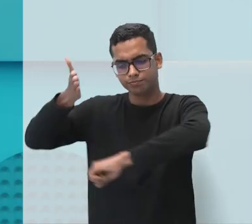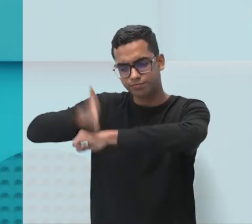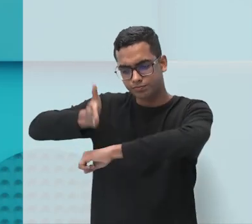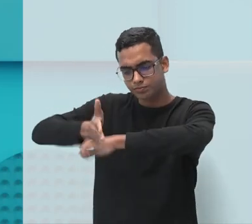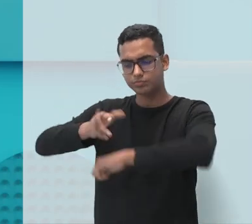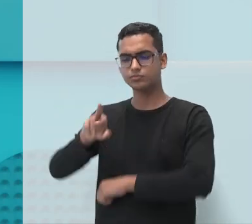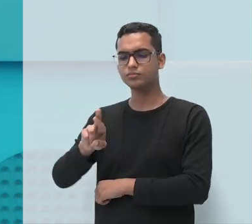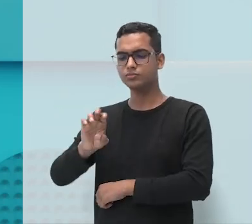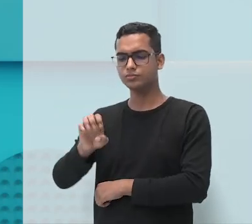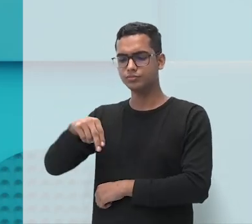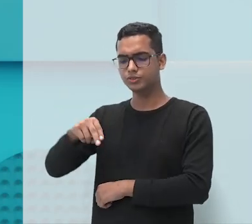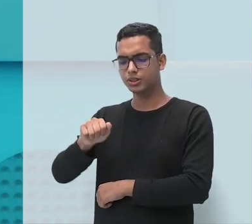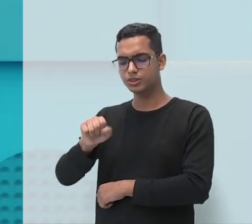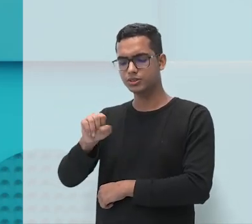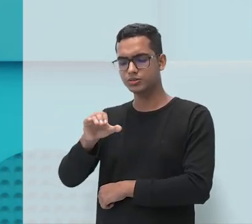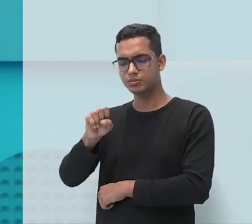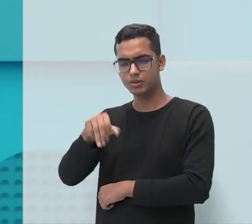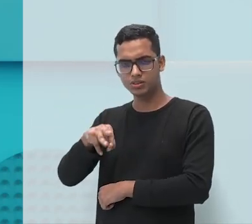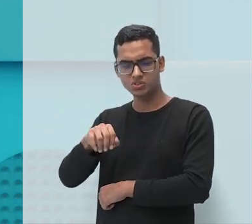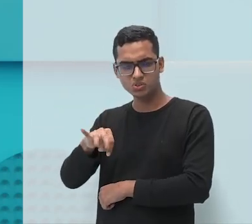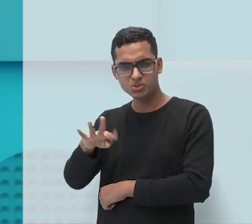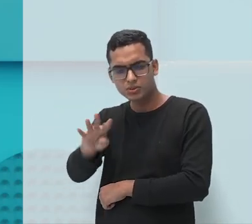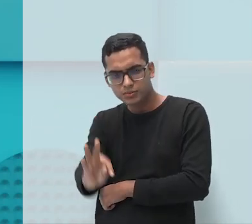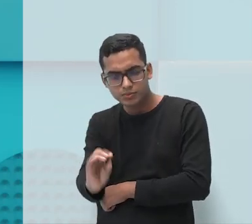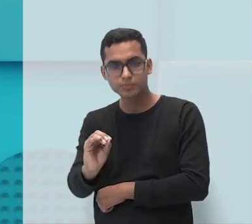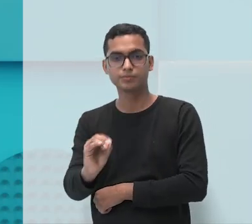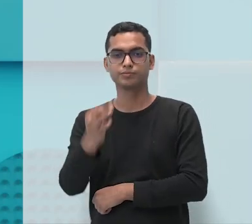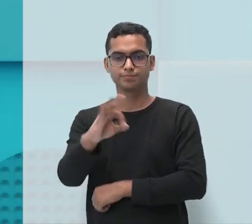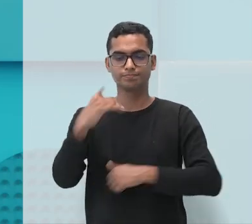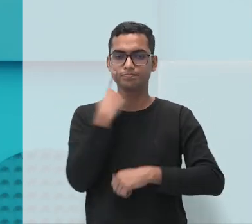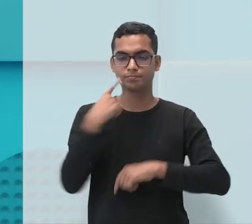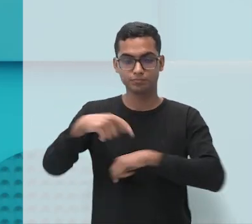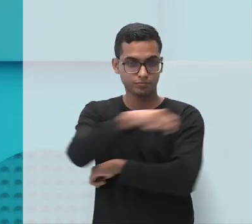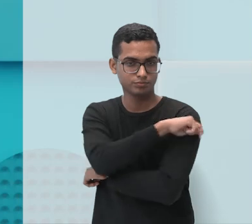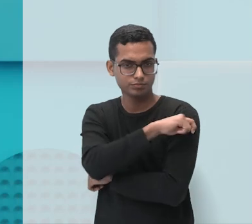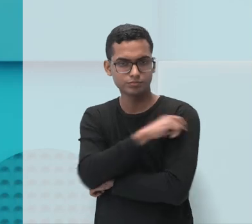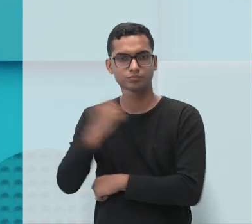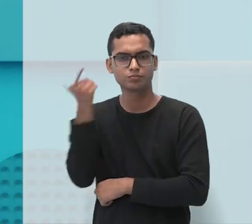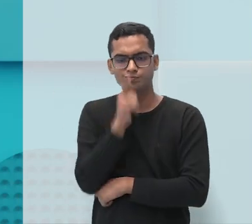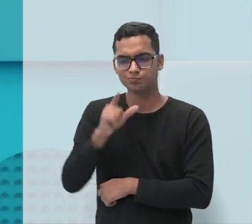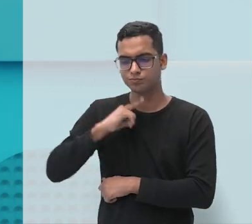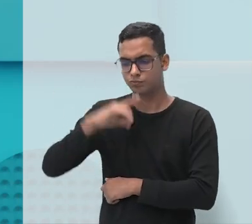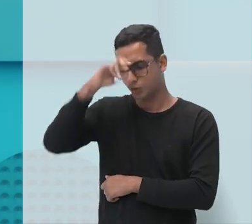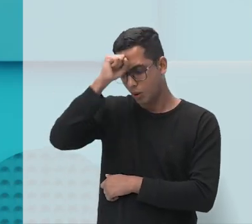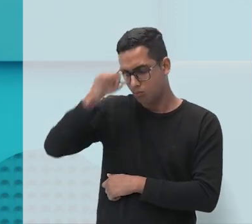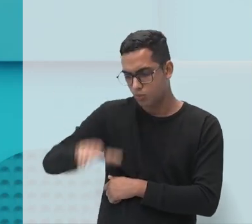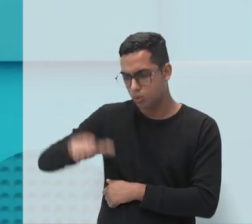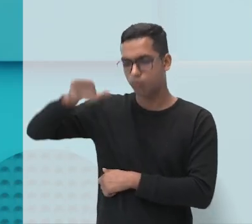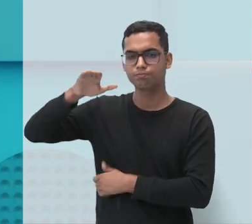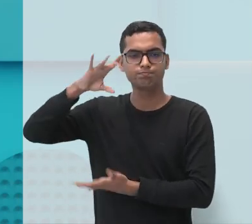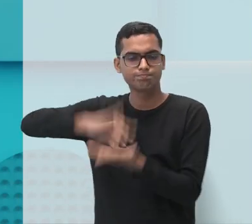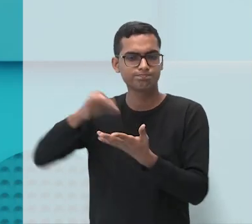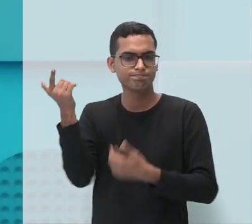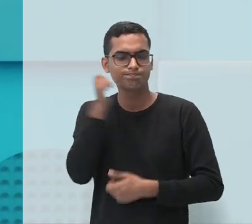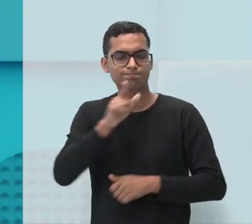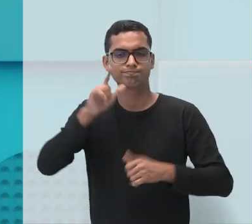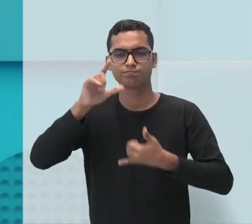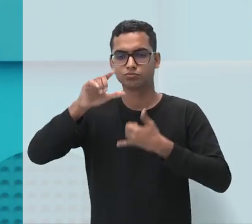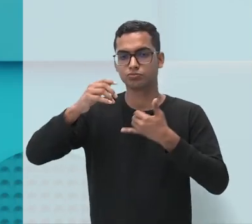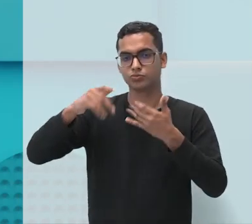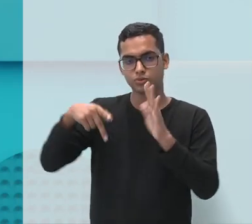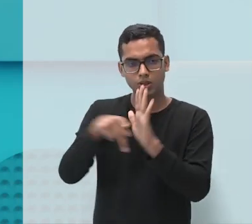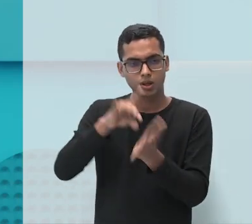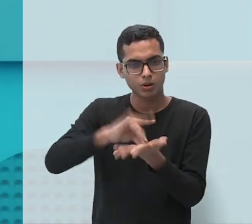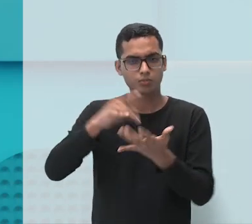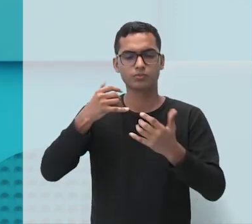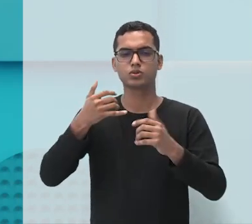as crianças, né, os escolares, eles aprendessem de uma forma mais significativa e melhor, de uma forma lúdica. E